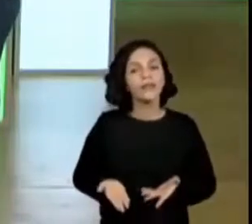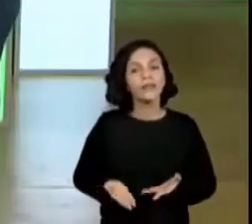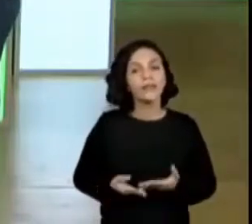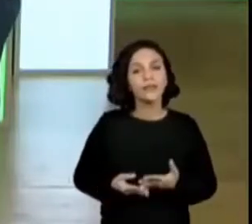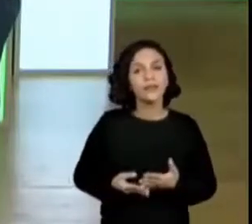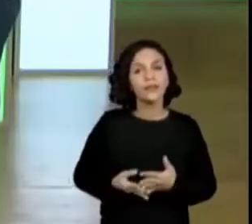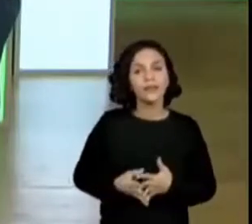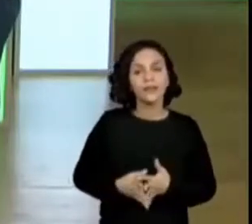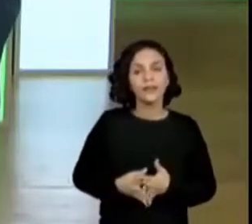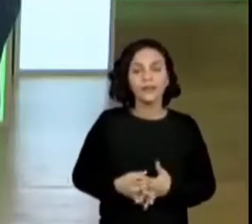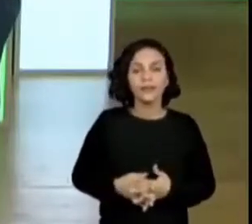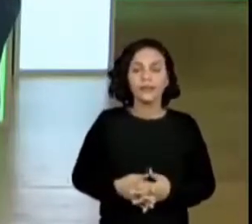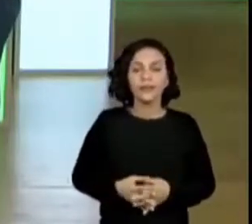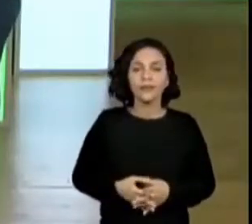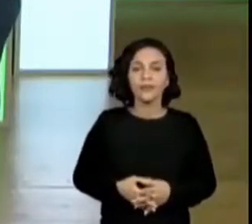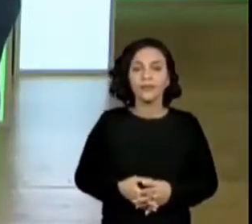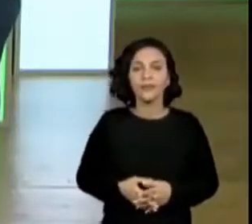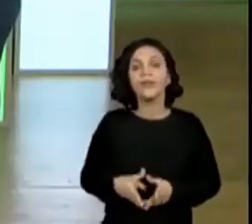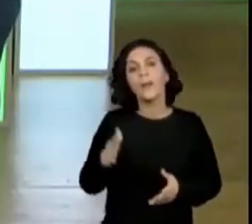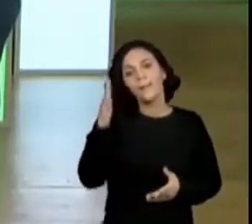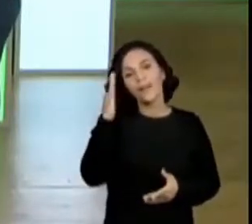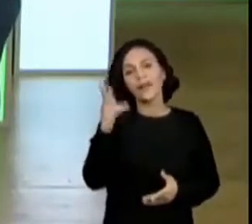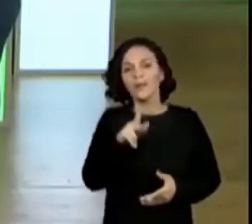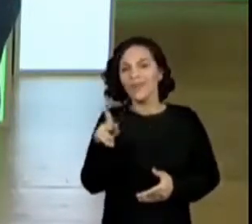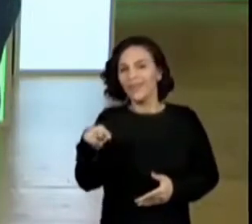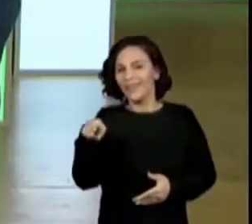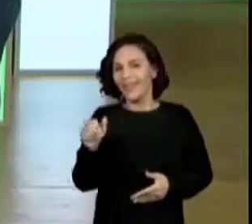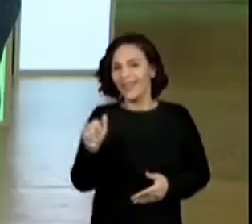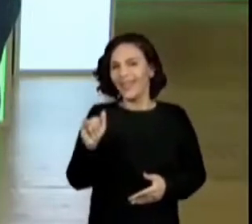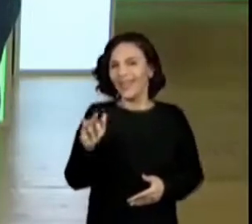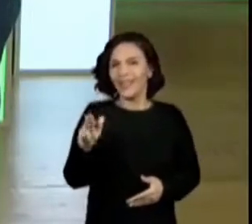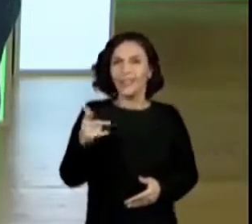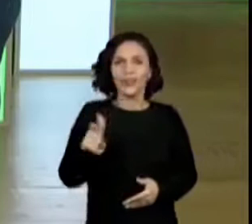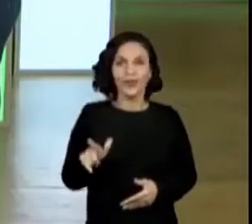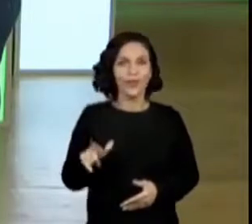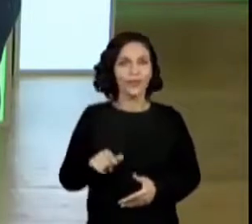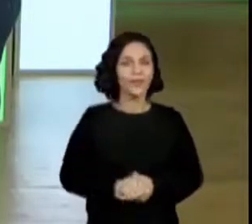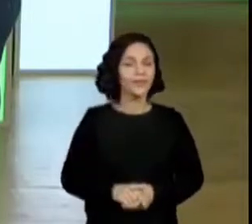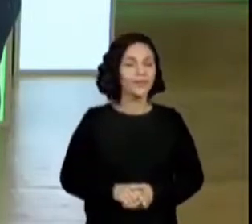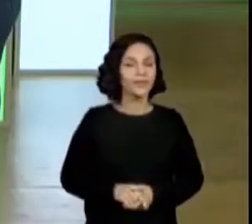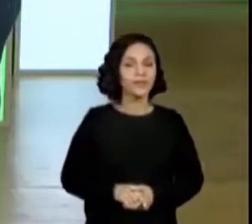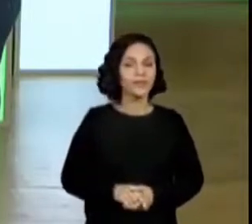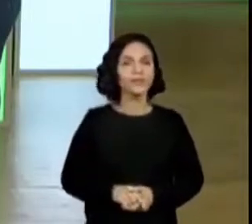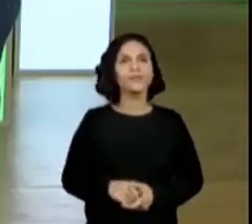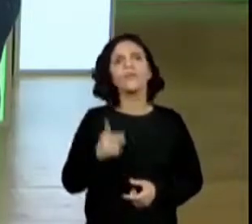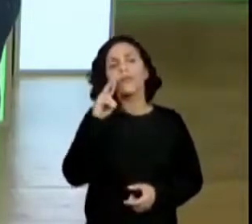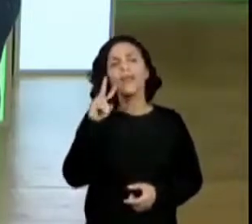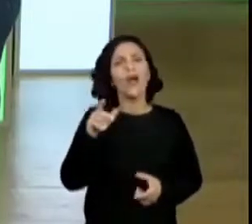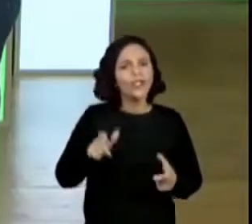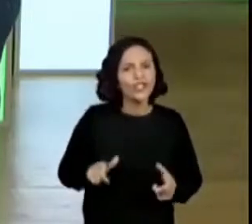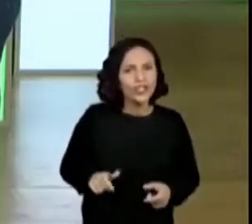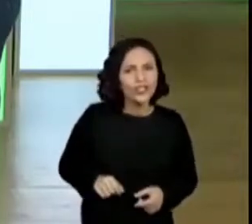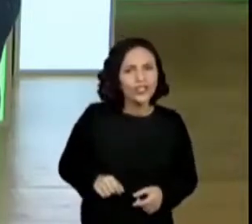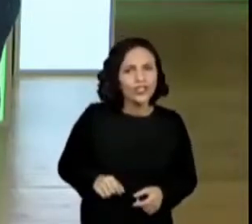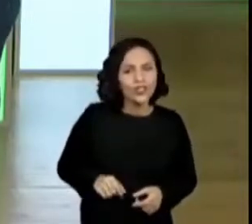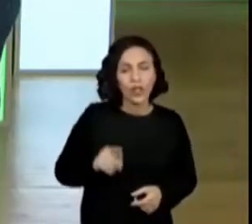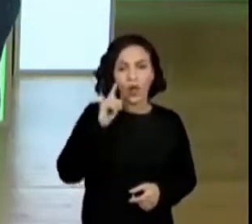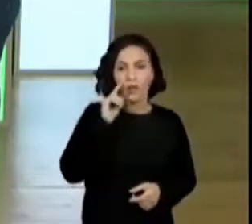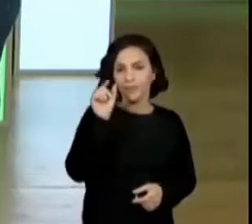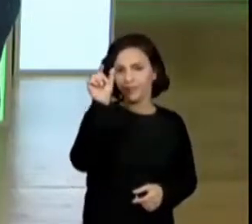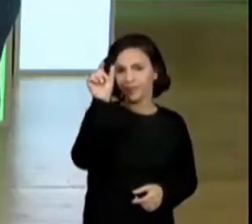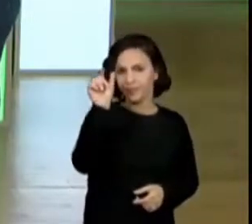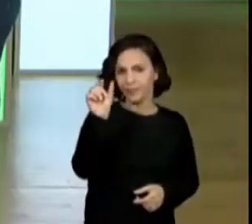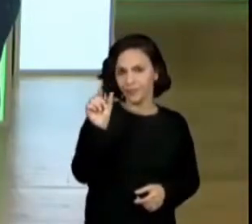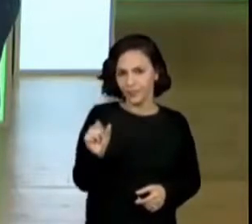Obrigada, Pronair, ela colocando ali de novo, olha lá. Olhando aonde? Olhando aonde? A coluna